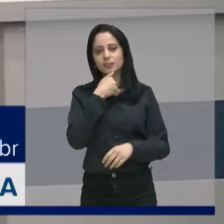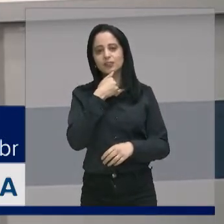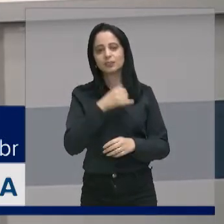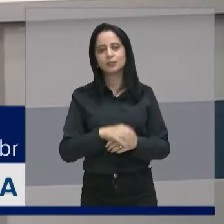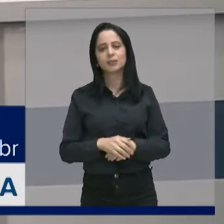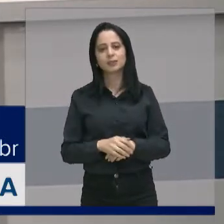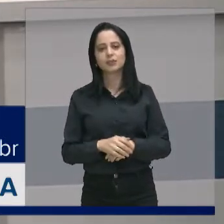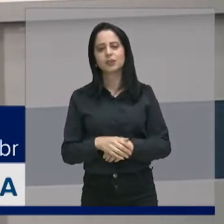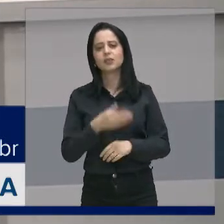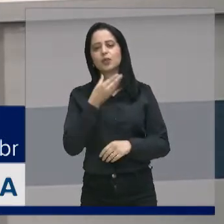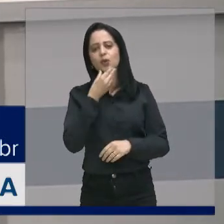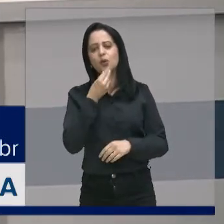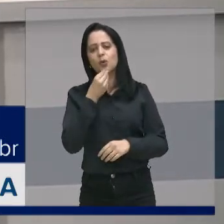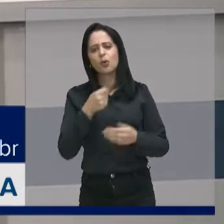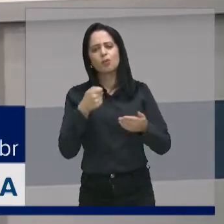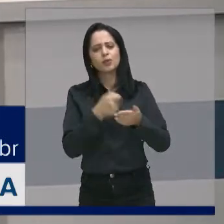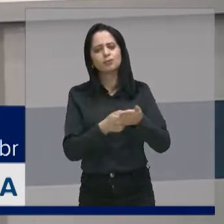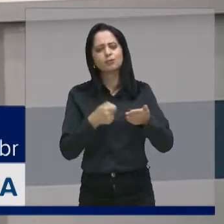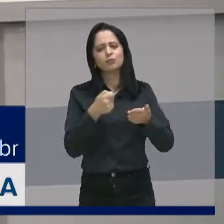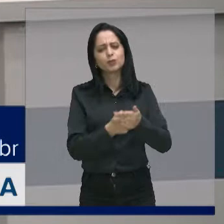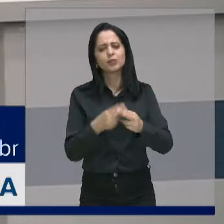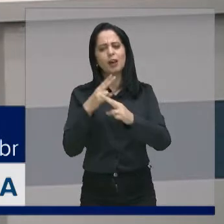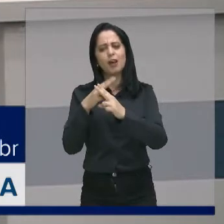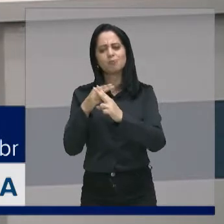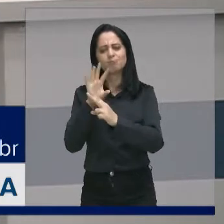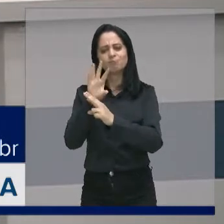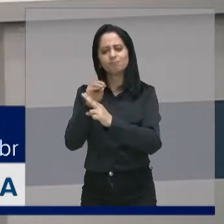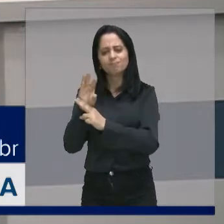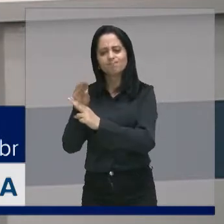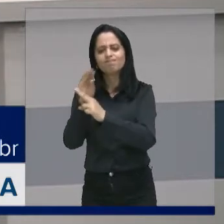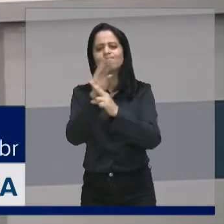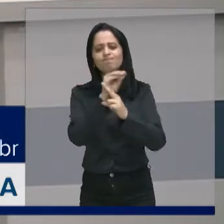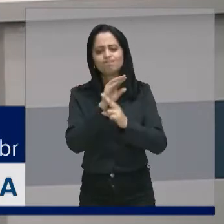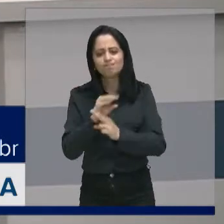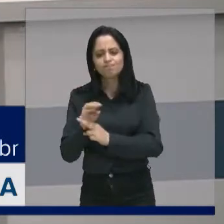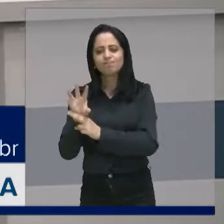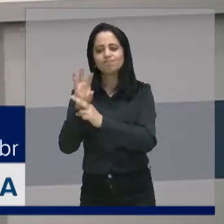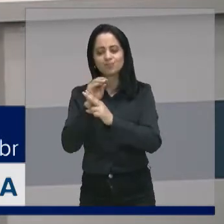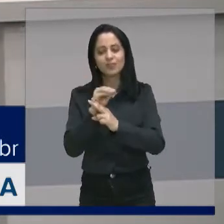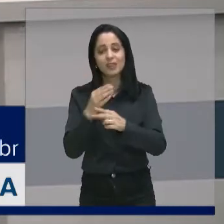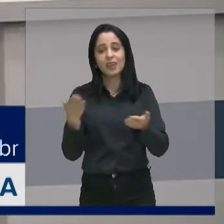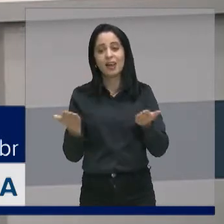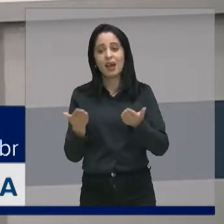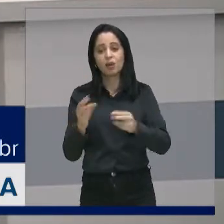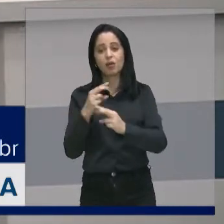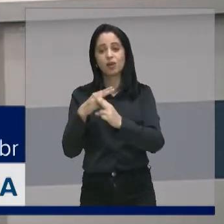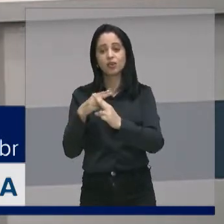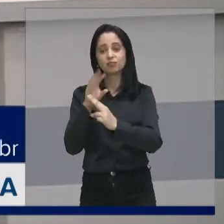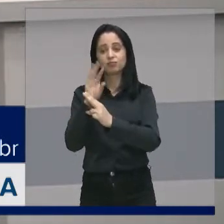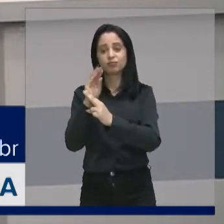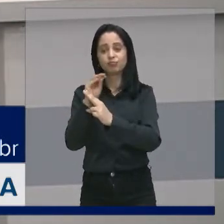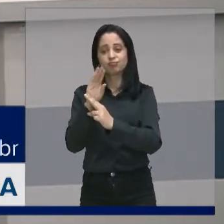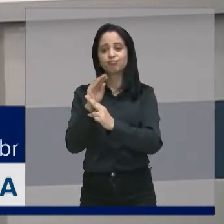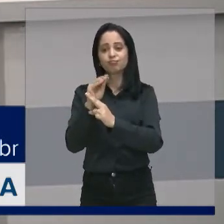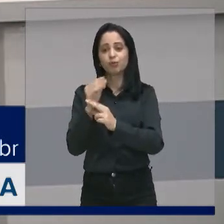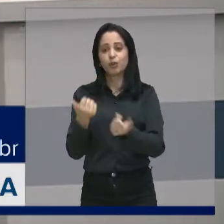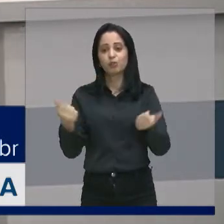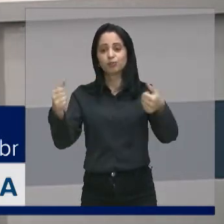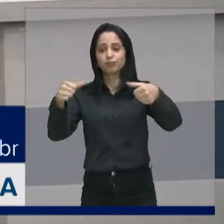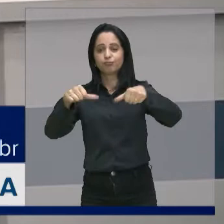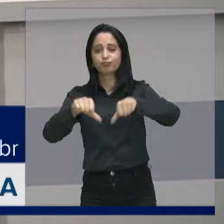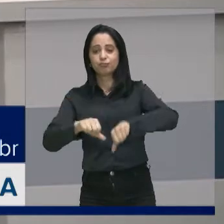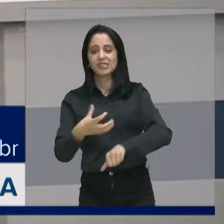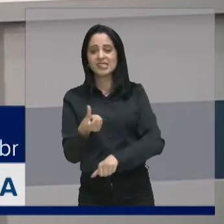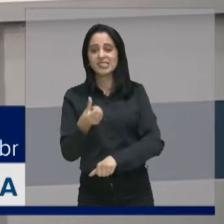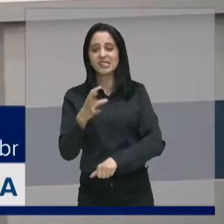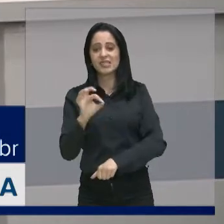ele sempre levou, que foi o INPE, nós estamos vivendo, vendo a sucata que está virando o INPE, com 60% de